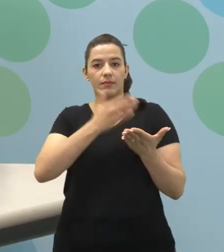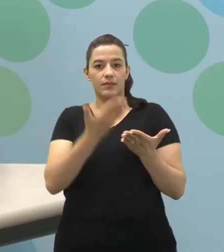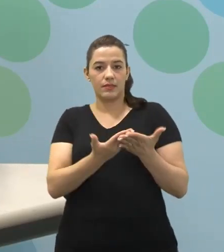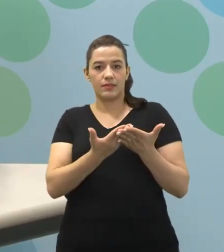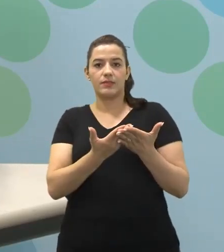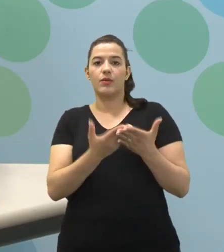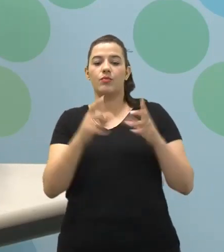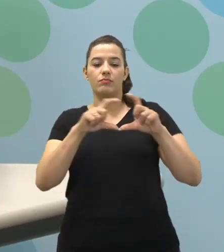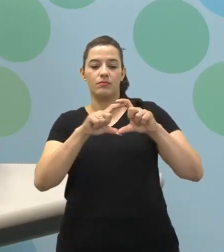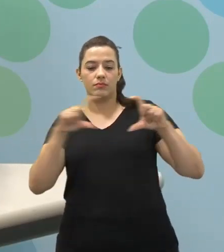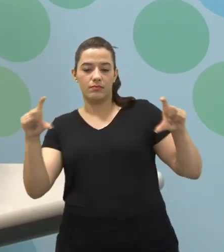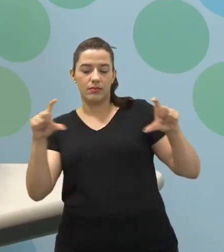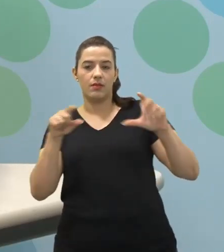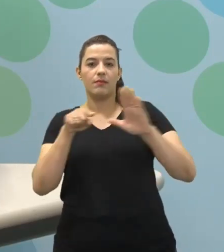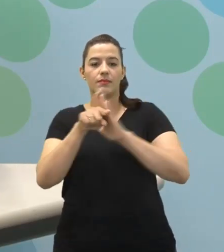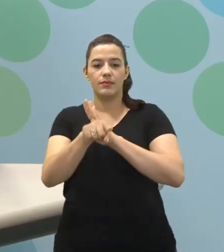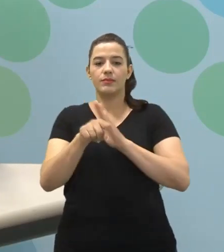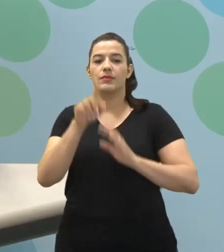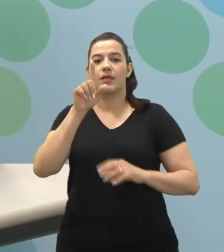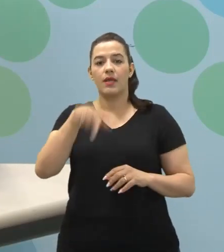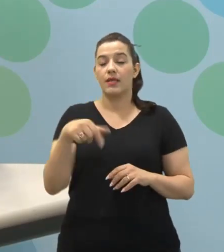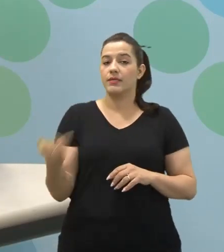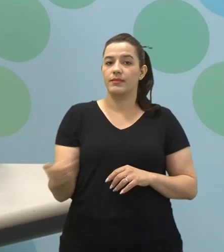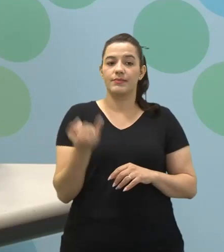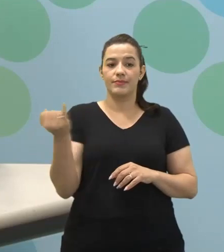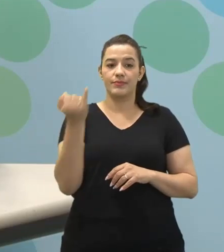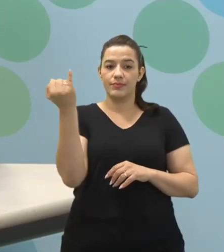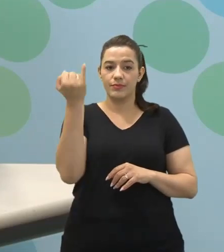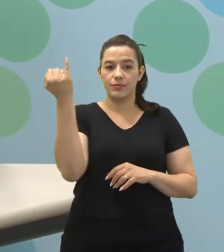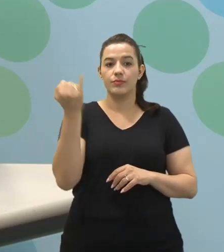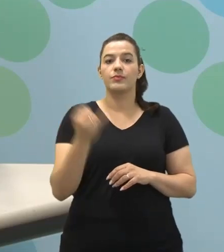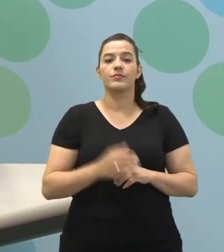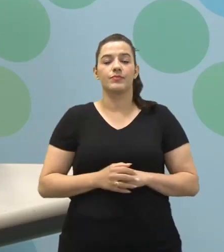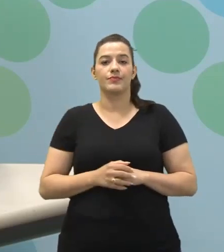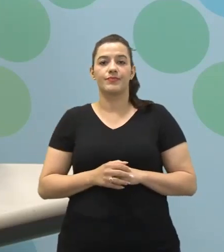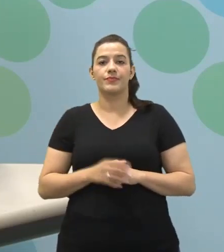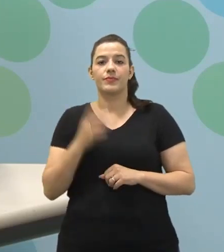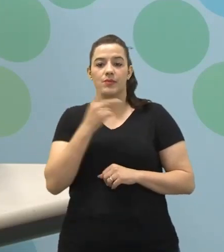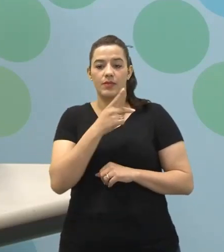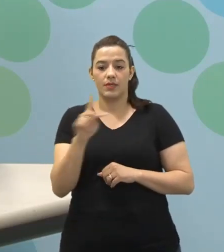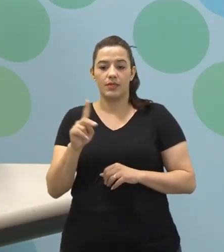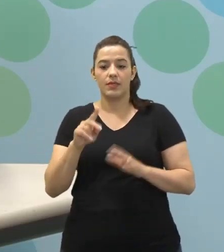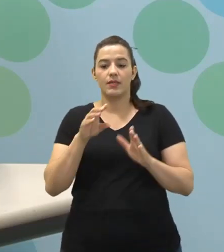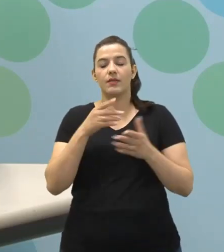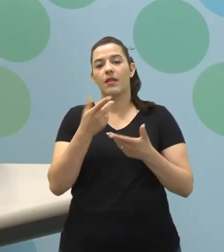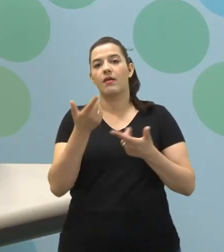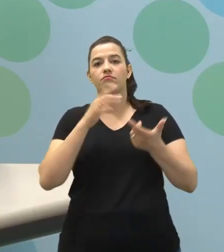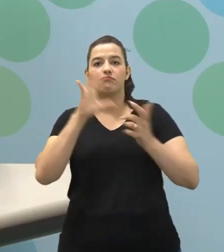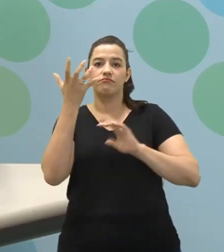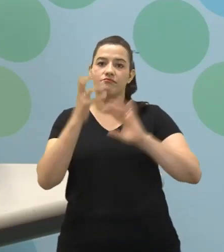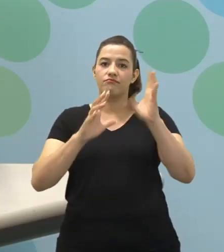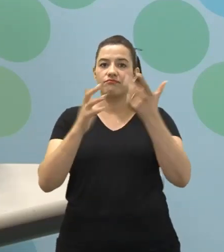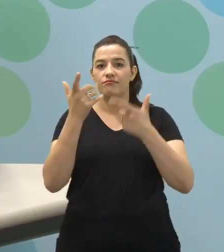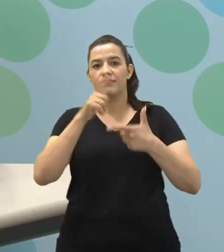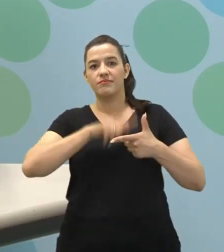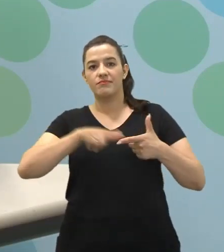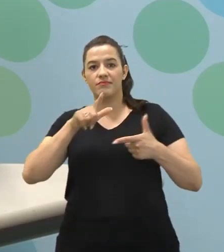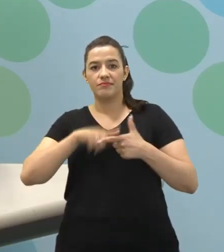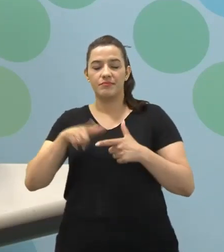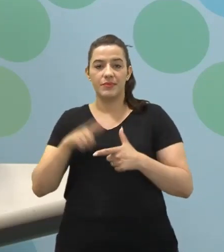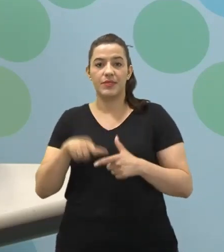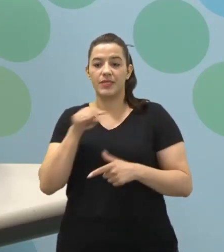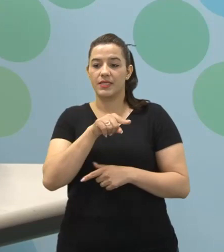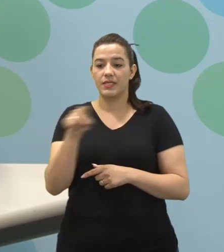através dessa leitura ela é fundamental na resolução de um problema não é para que o aluno